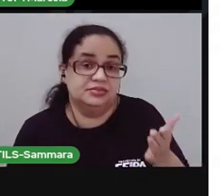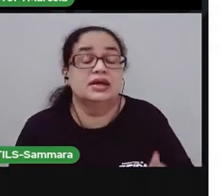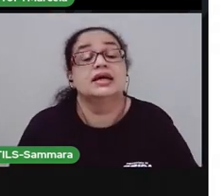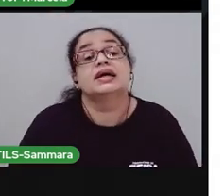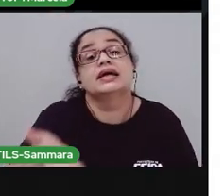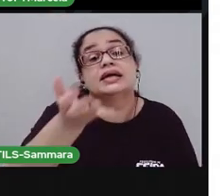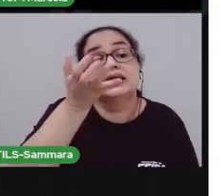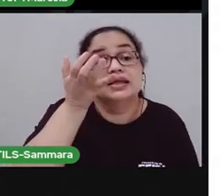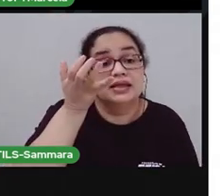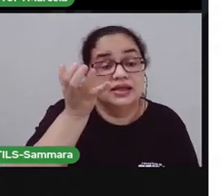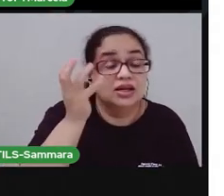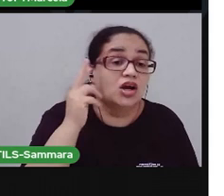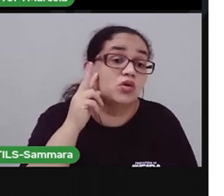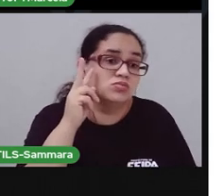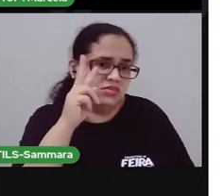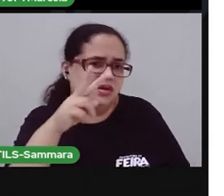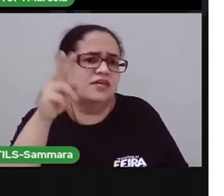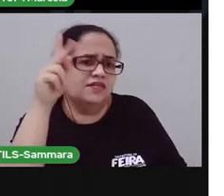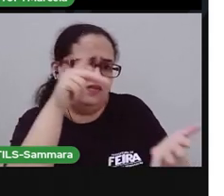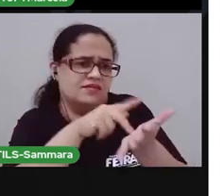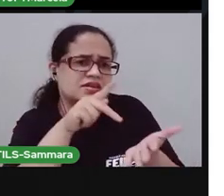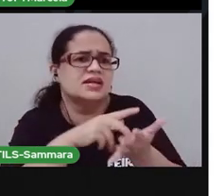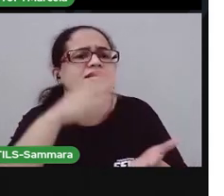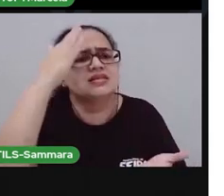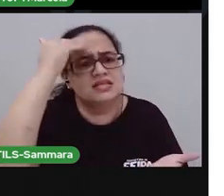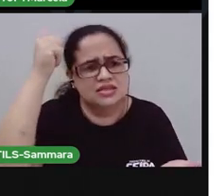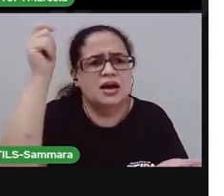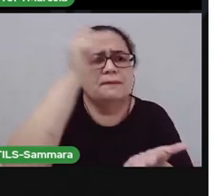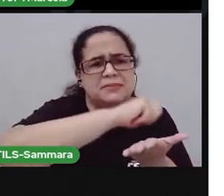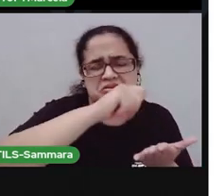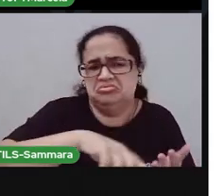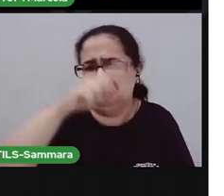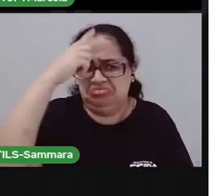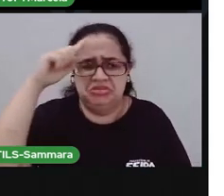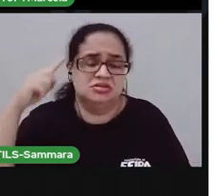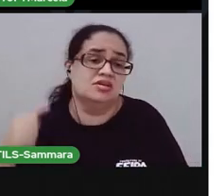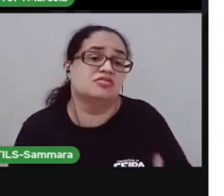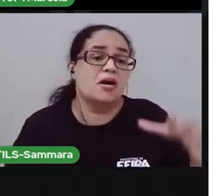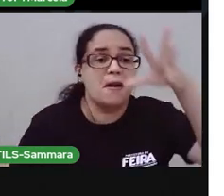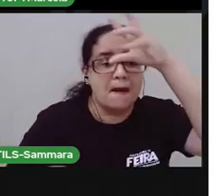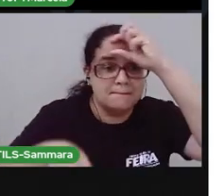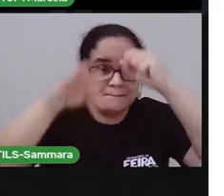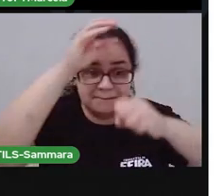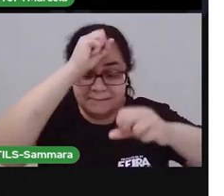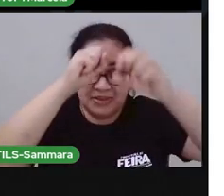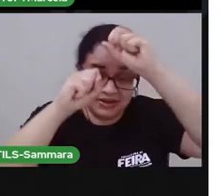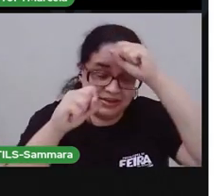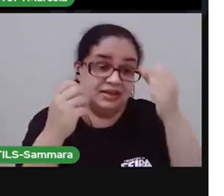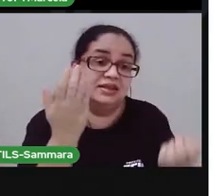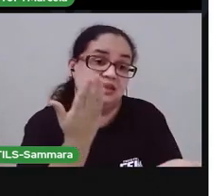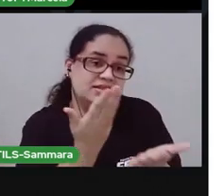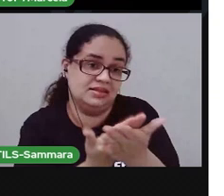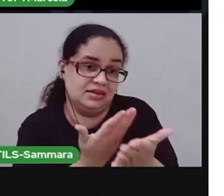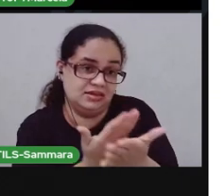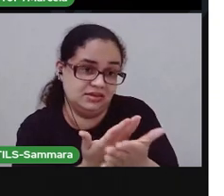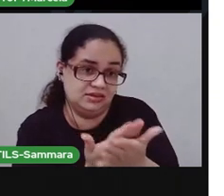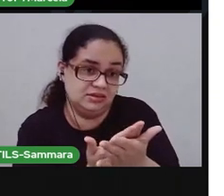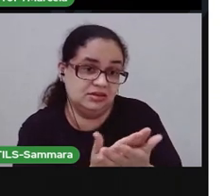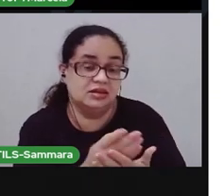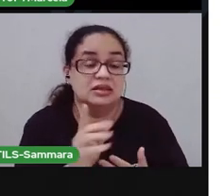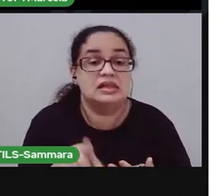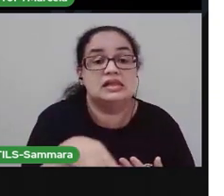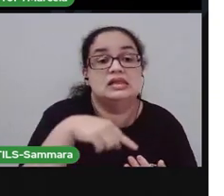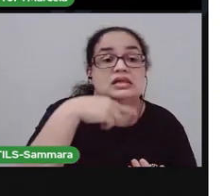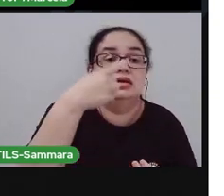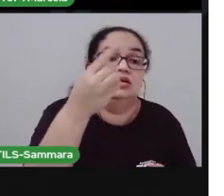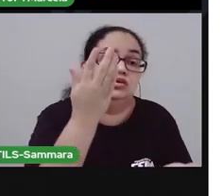Quero ver se realmente você já sabe escrever. Se não sabe, vai aprender nessa aula, nas próximas que a gente